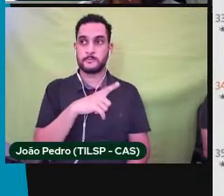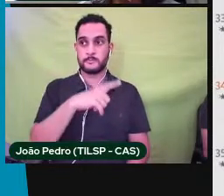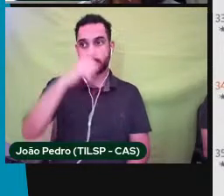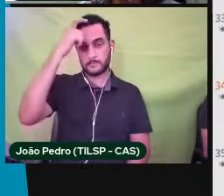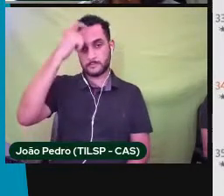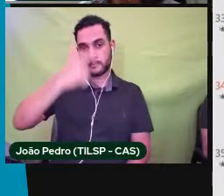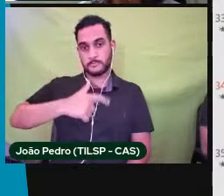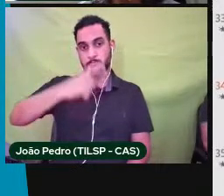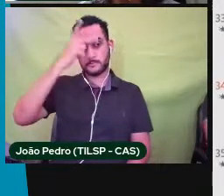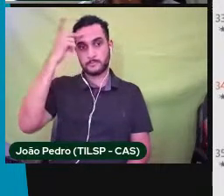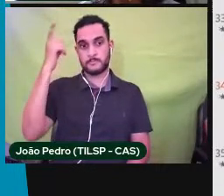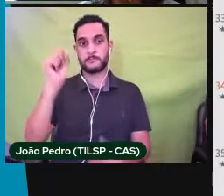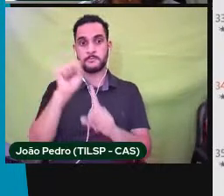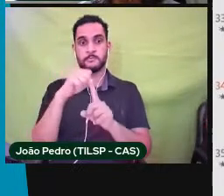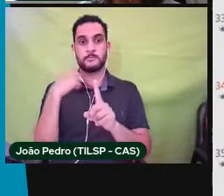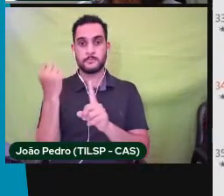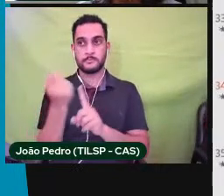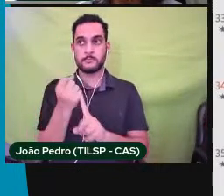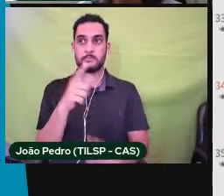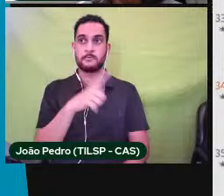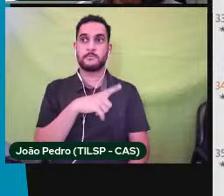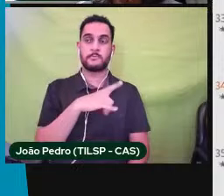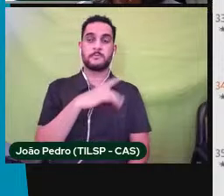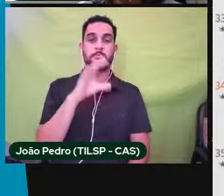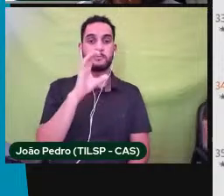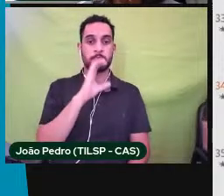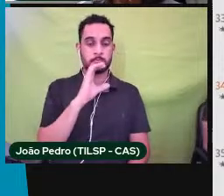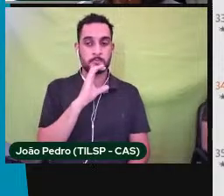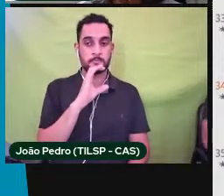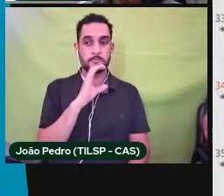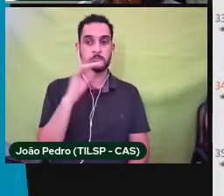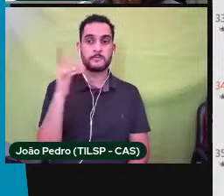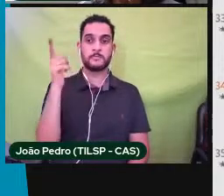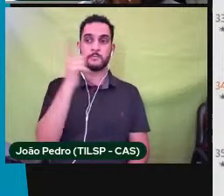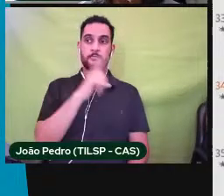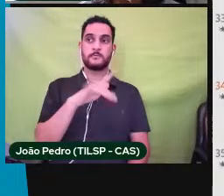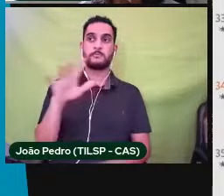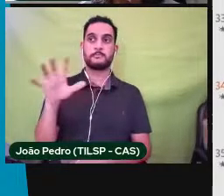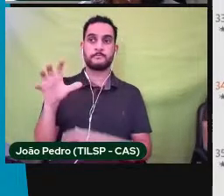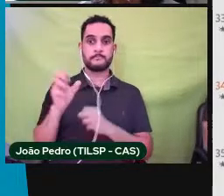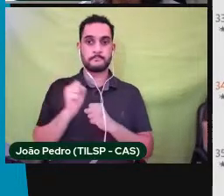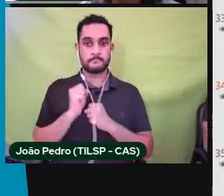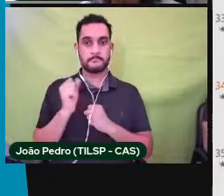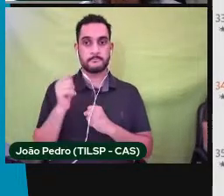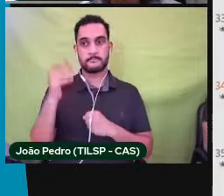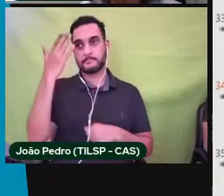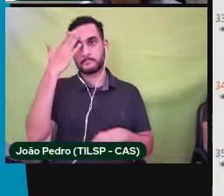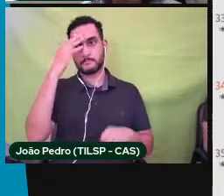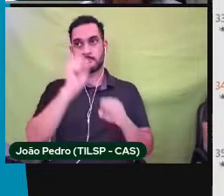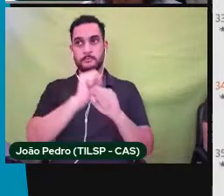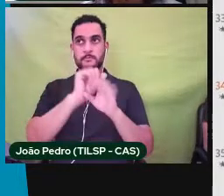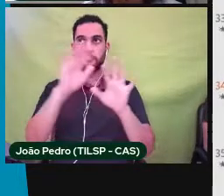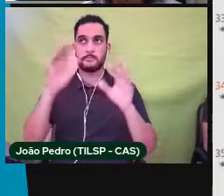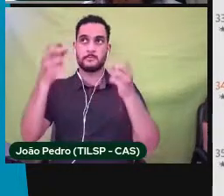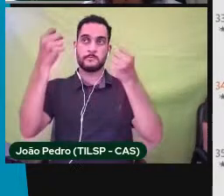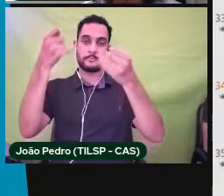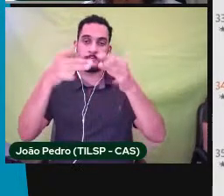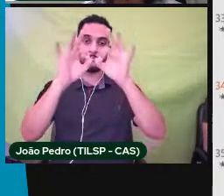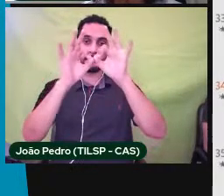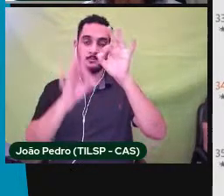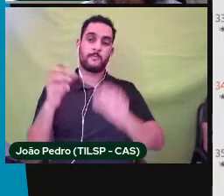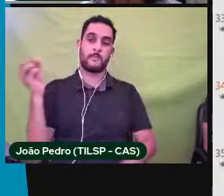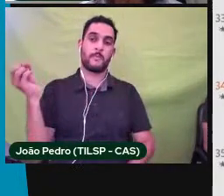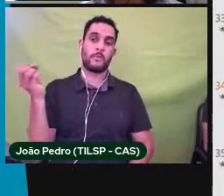que esse sujeito tenha conhecimento para absorver, interpretar e discorrer sobre novas experiências. E